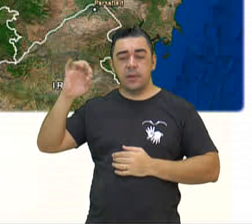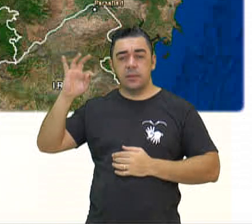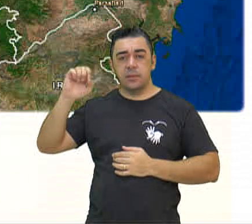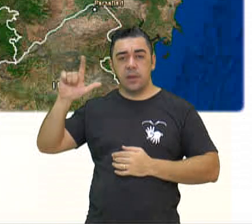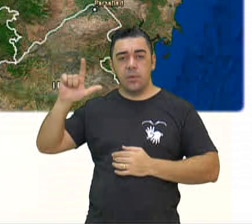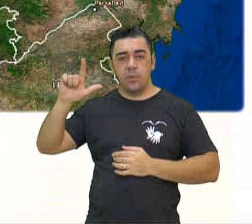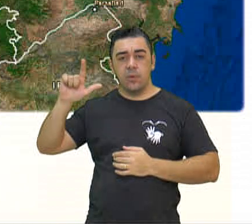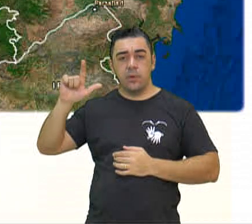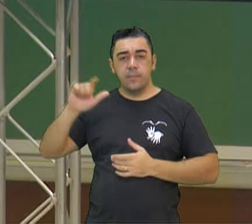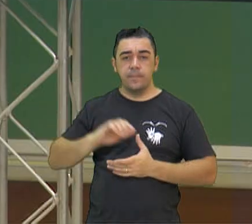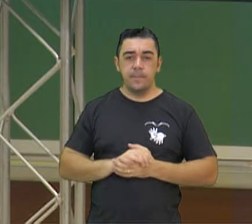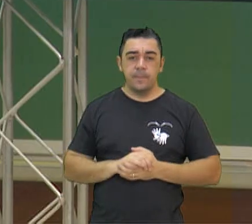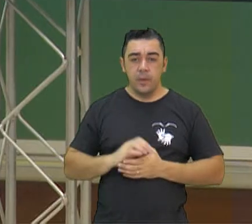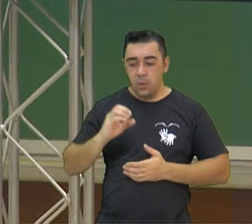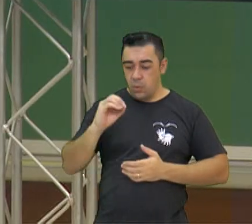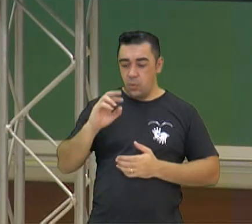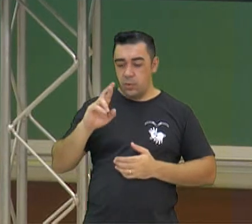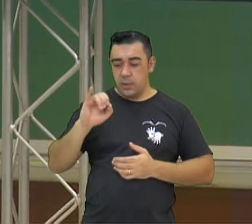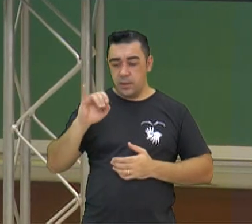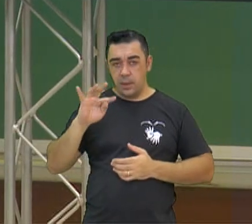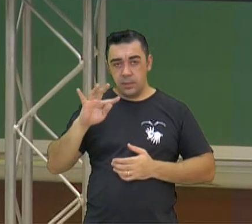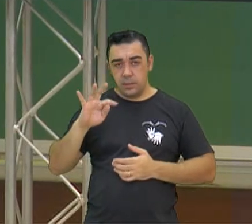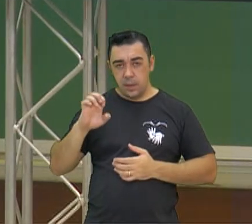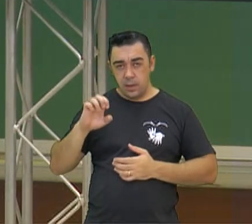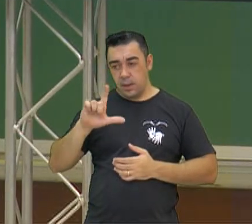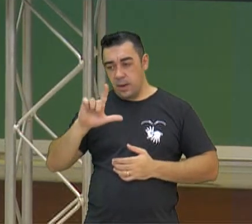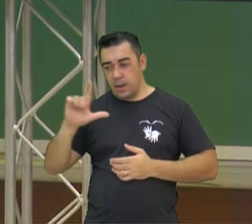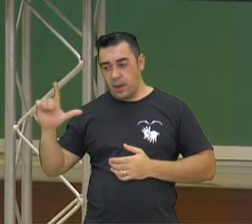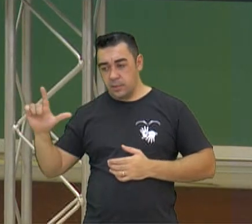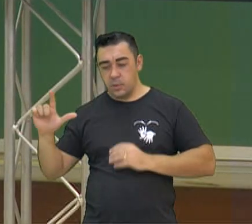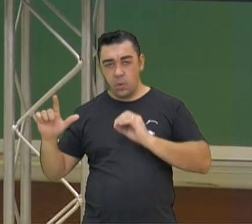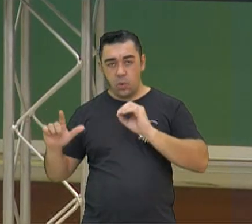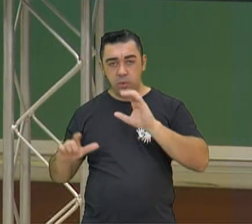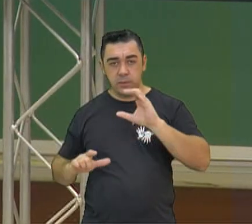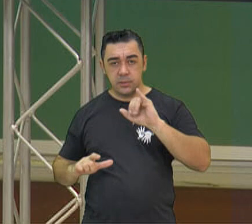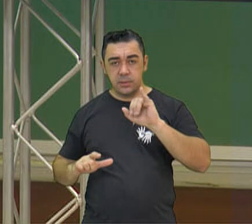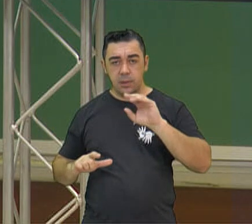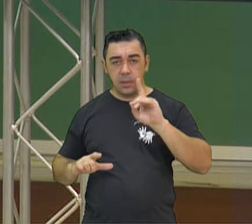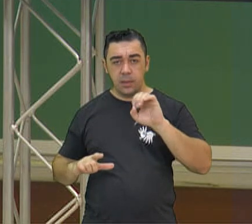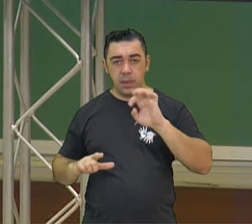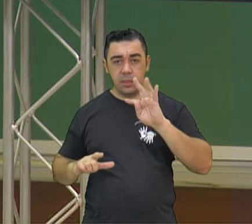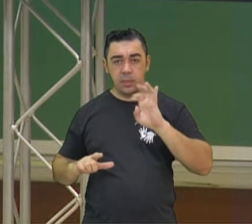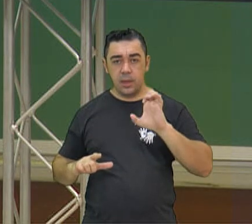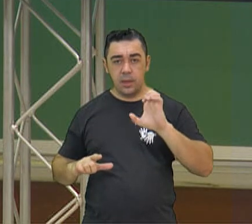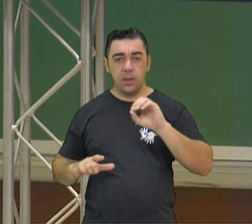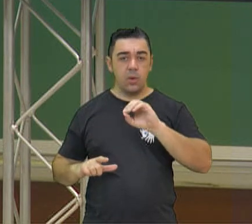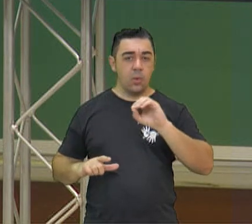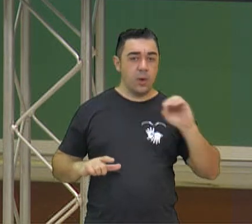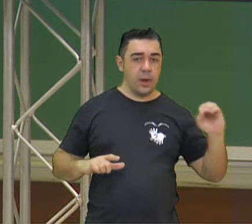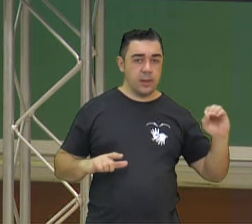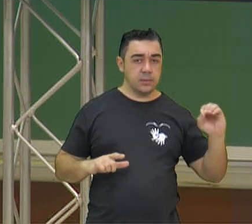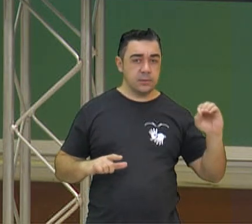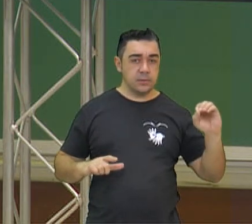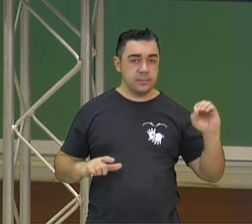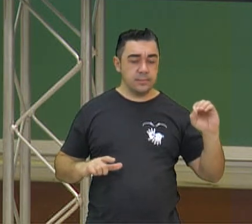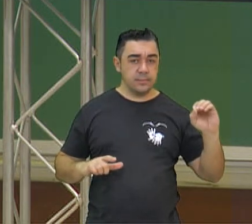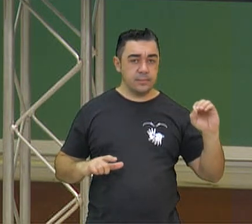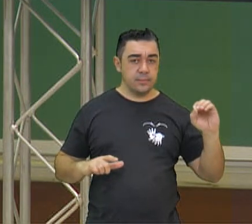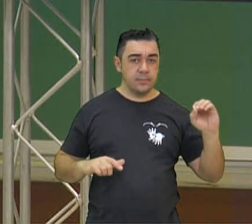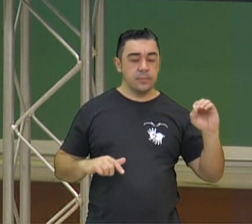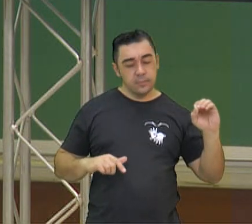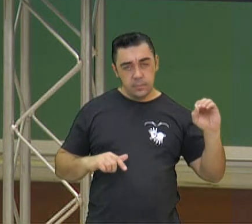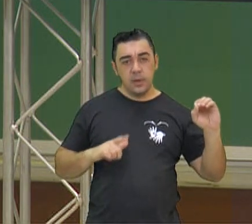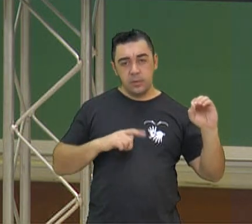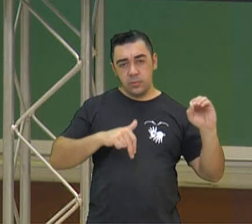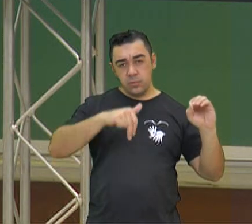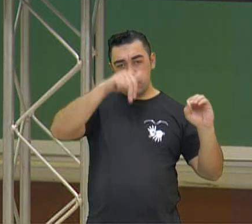lá. Oriente, Leste, Ocidente, Oeste. Como o meridional é Sul, boreal é